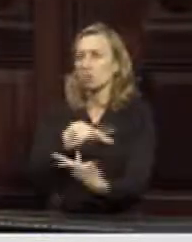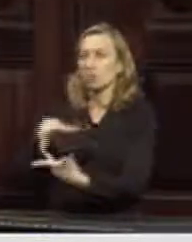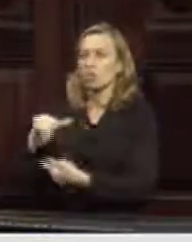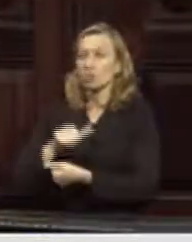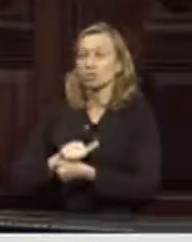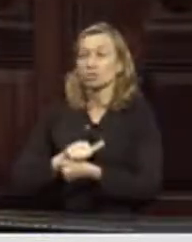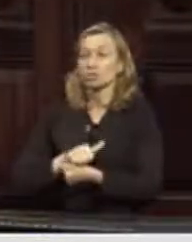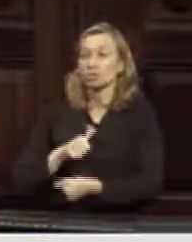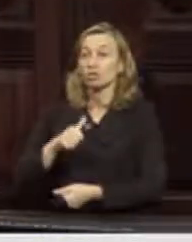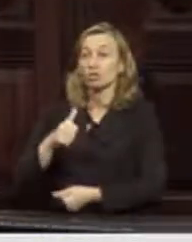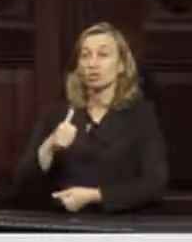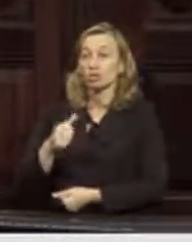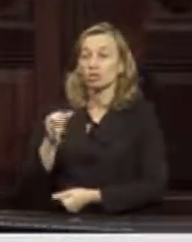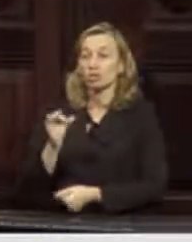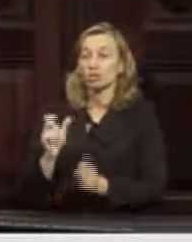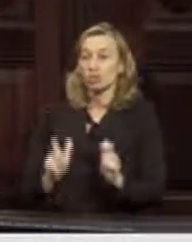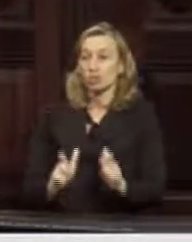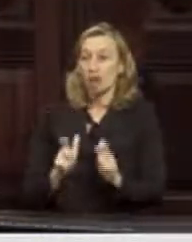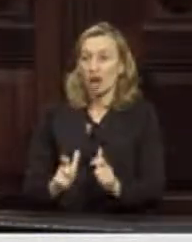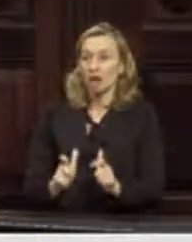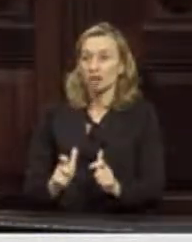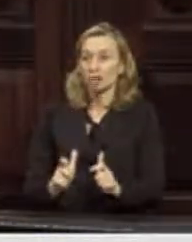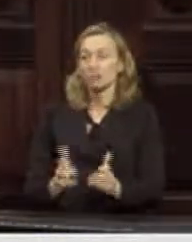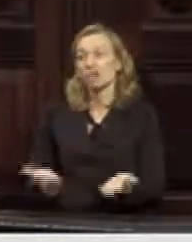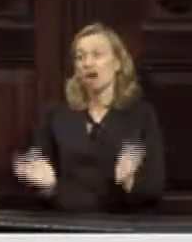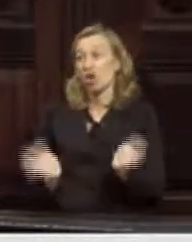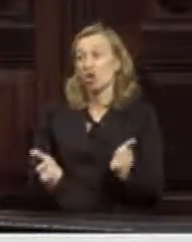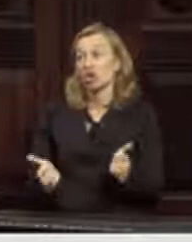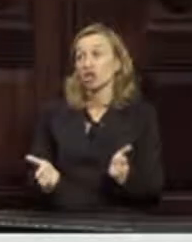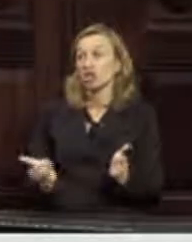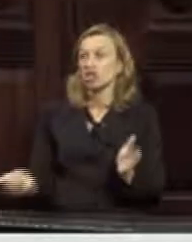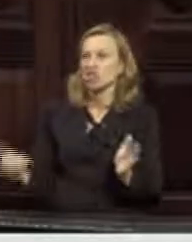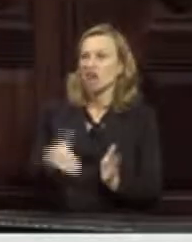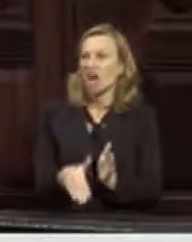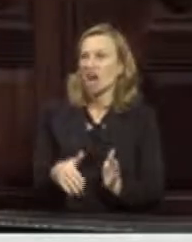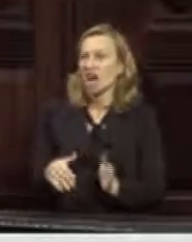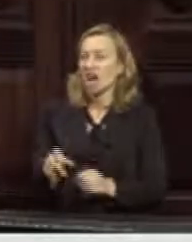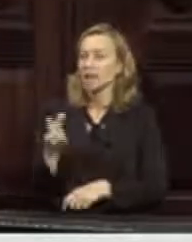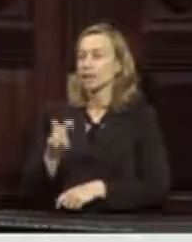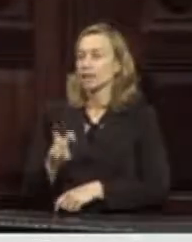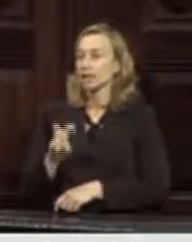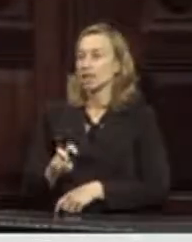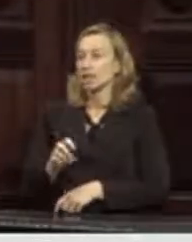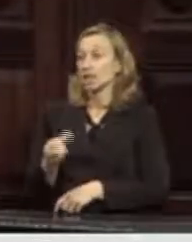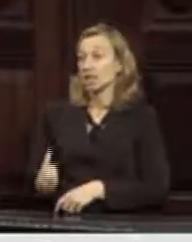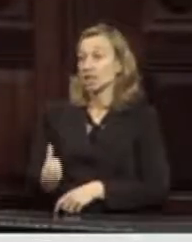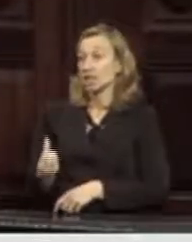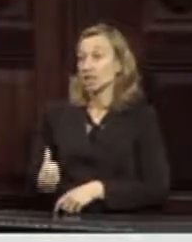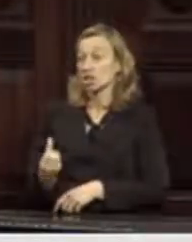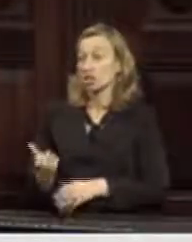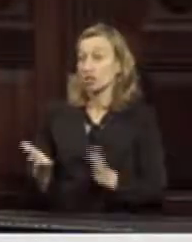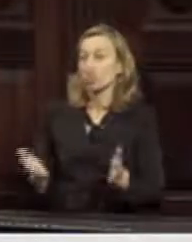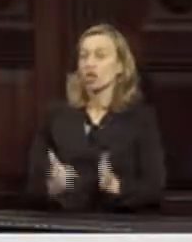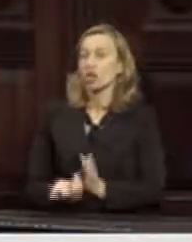inclusive chegado a 5ª e a 6ª posições. Ao trabalhador e à sua